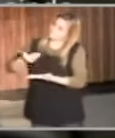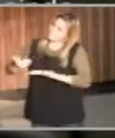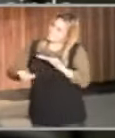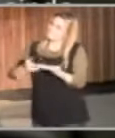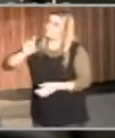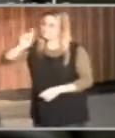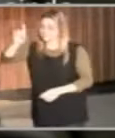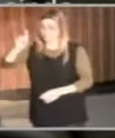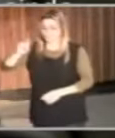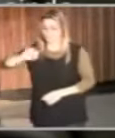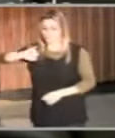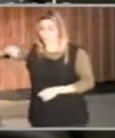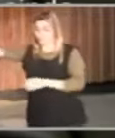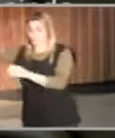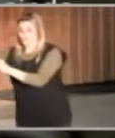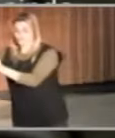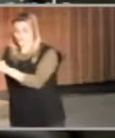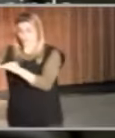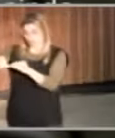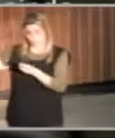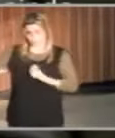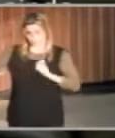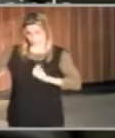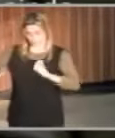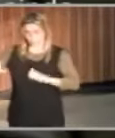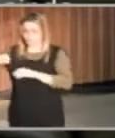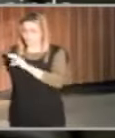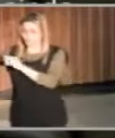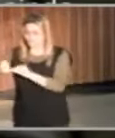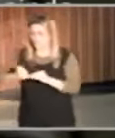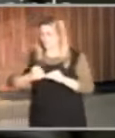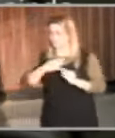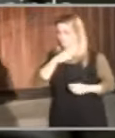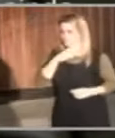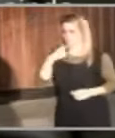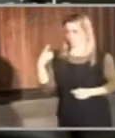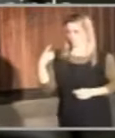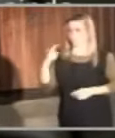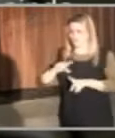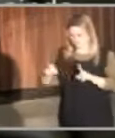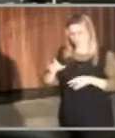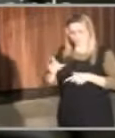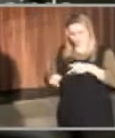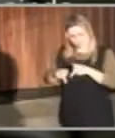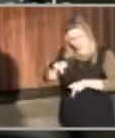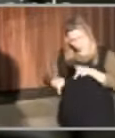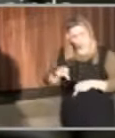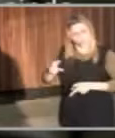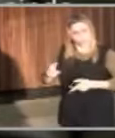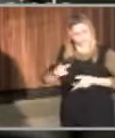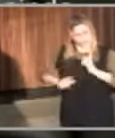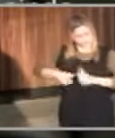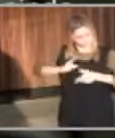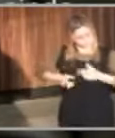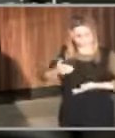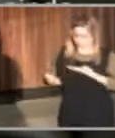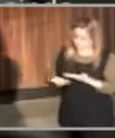Josué viveu. Depois que ele morreu, eles ainda continuaram a servir o Senhor,